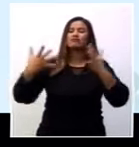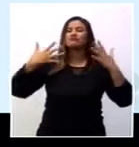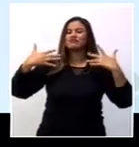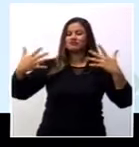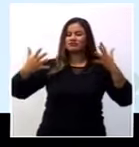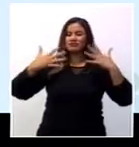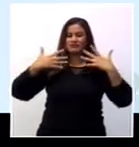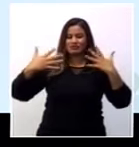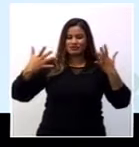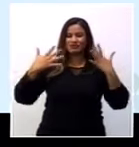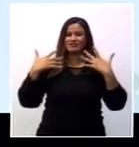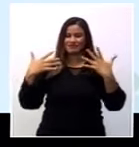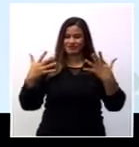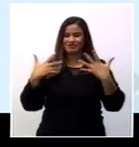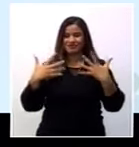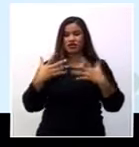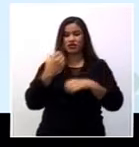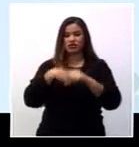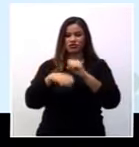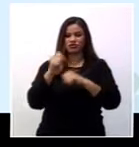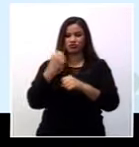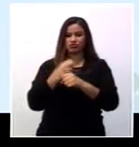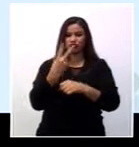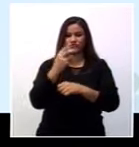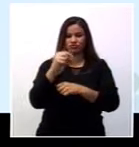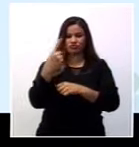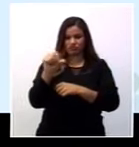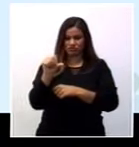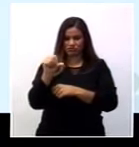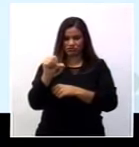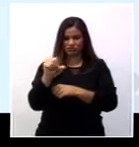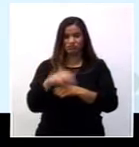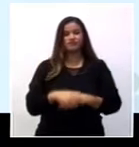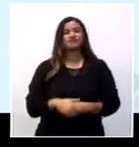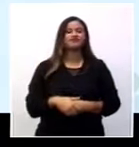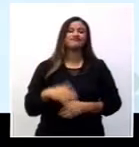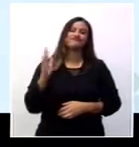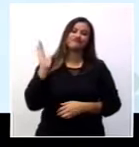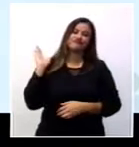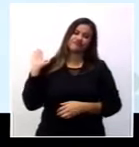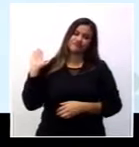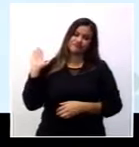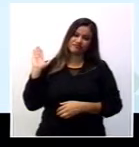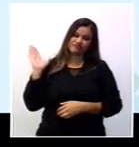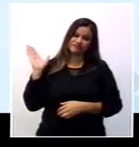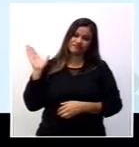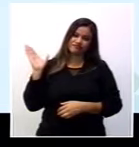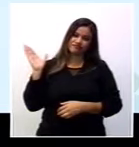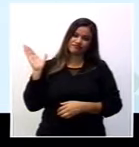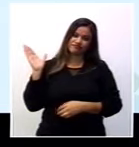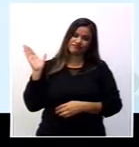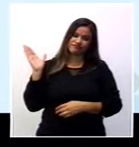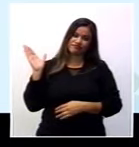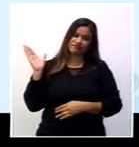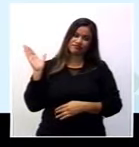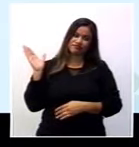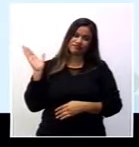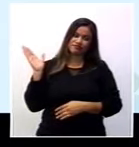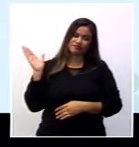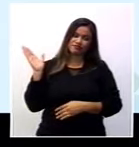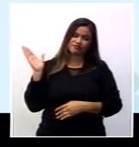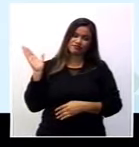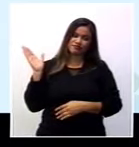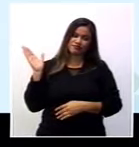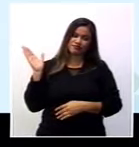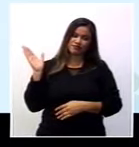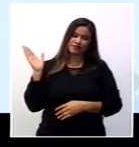agora, recentemente, em 2019. Já a segunda imagem, que fica na tela para vocês por alguns instantes também,